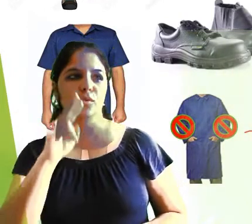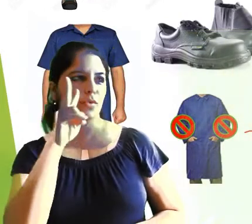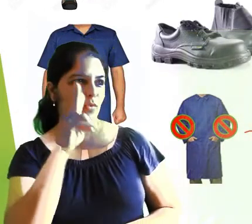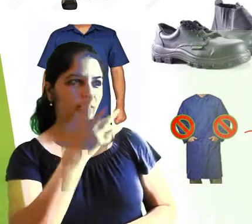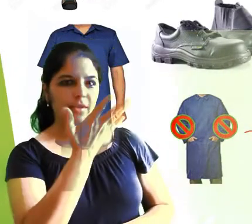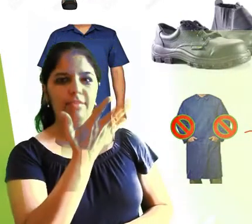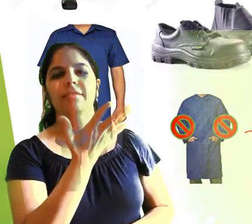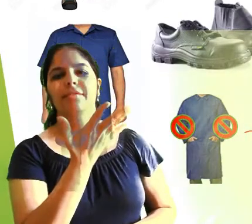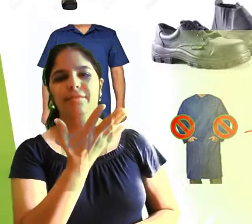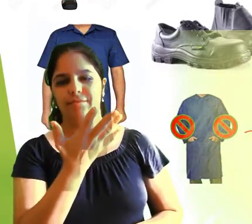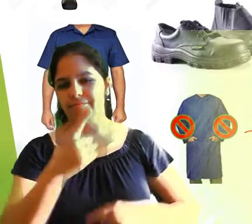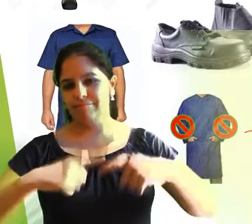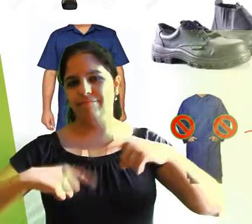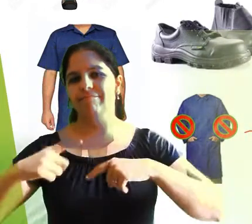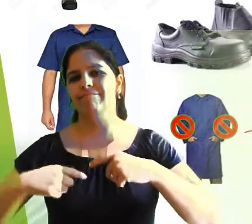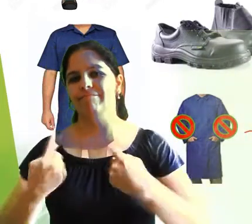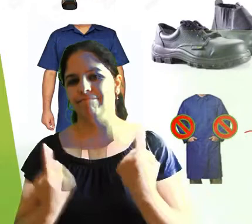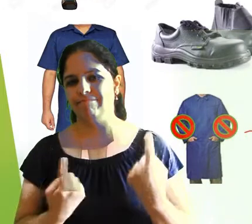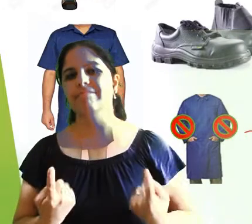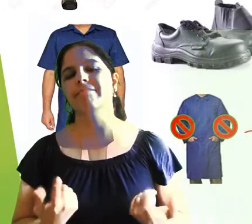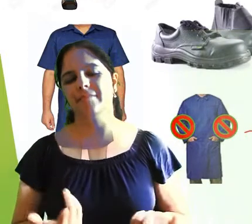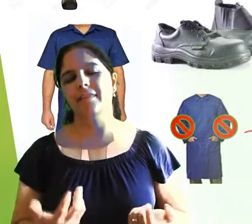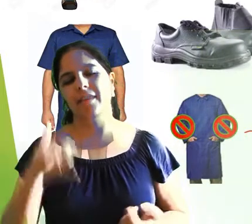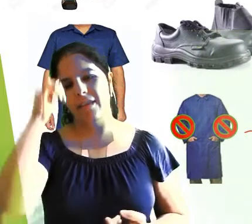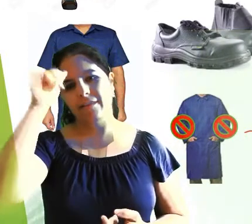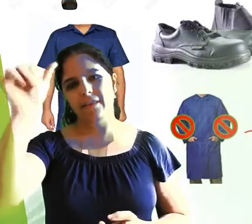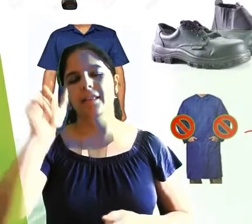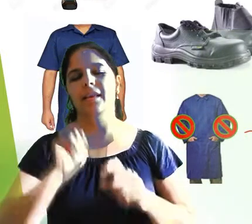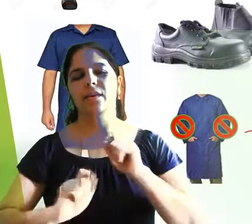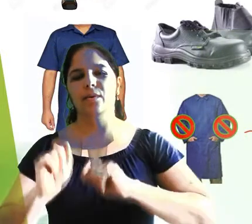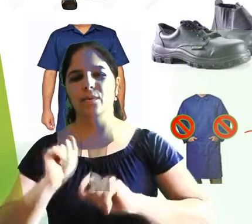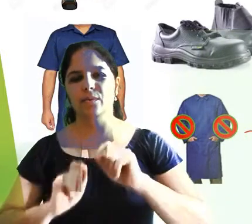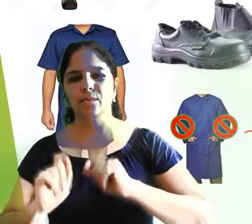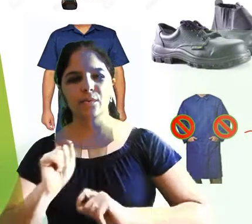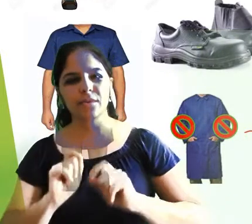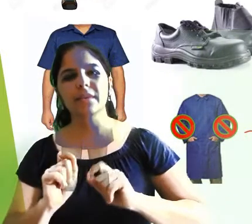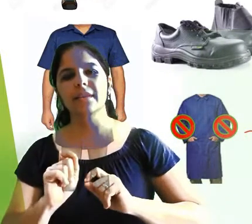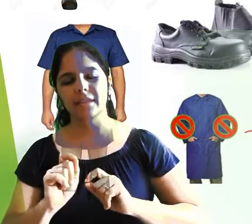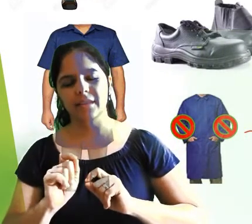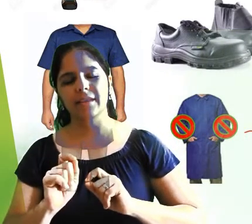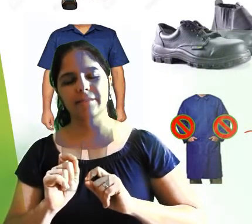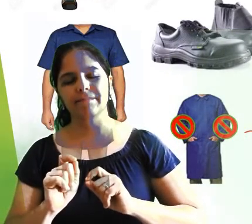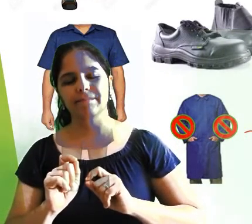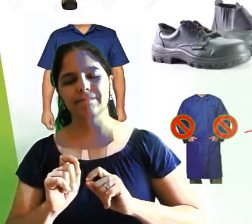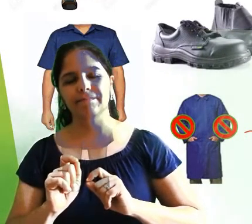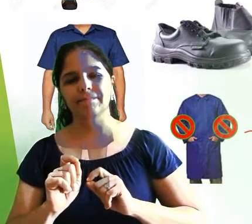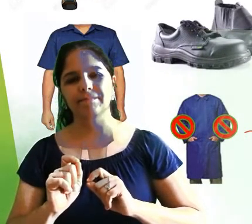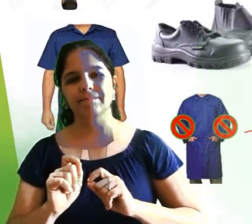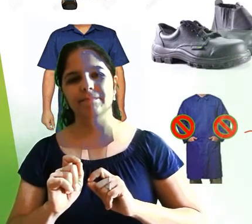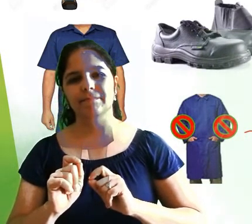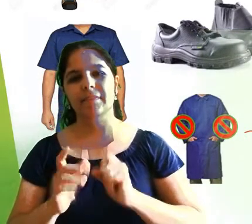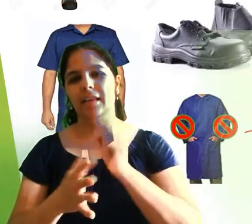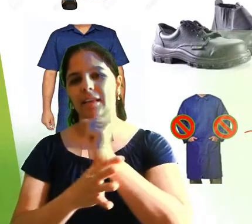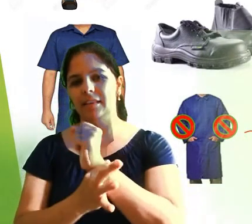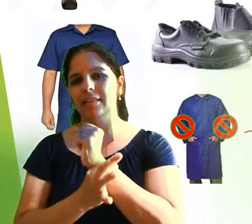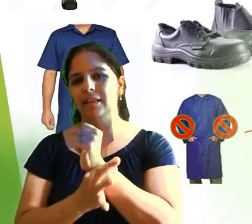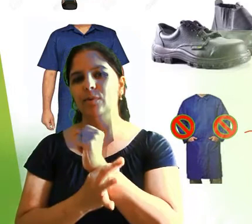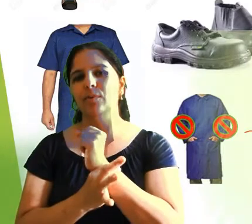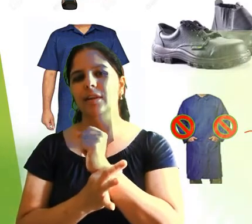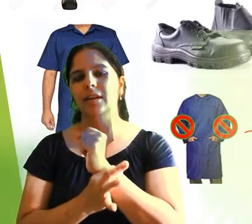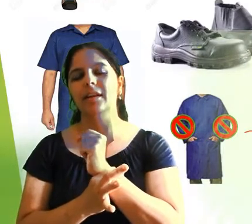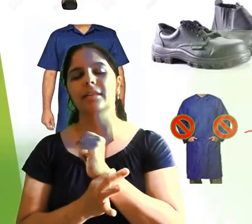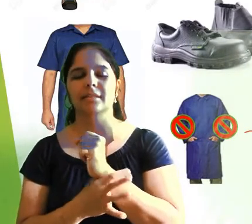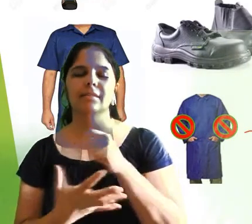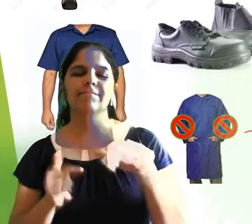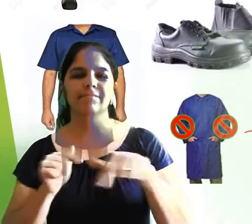utilização dos EPIs para a gente tentar reduzir ao máximo, né, a questão da